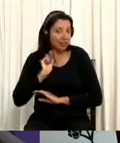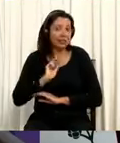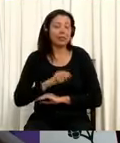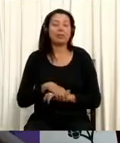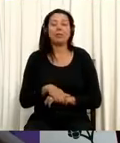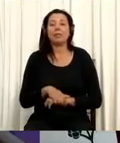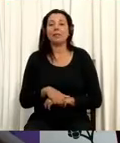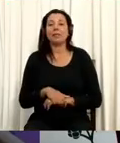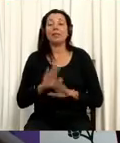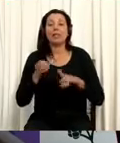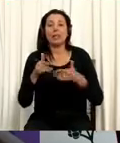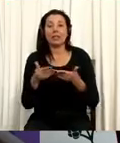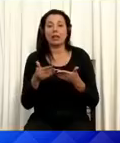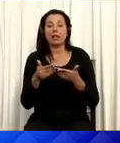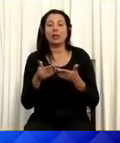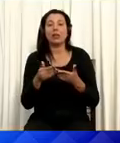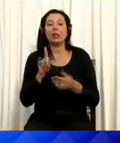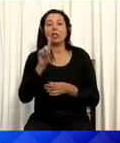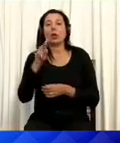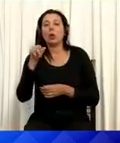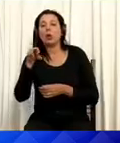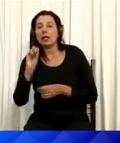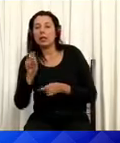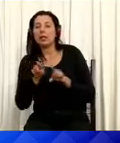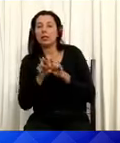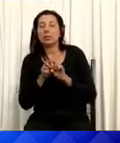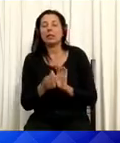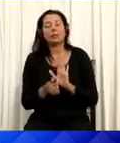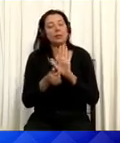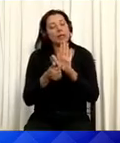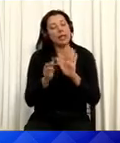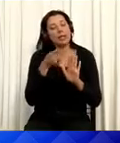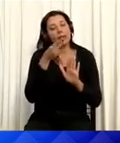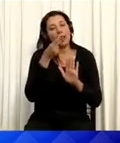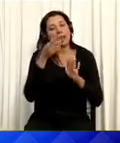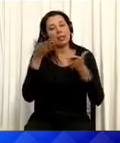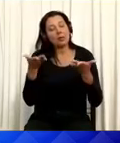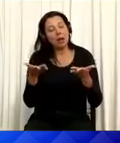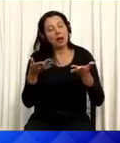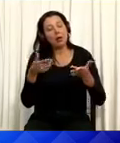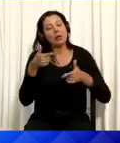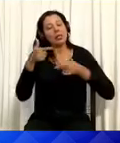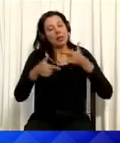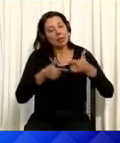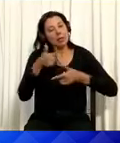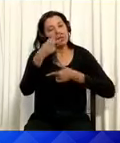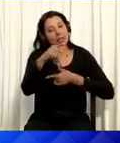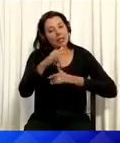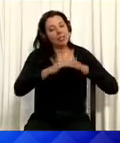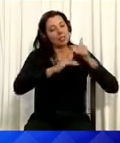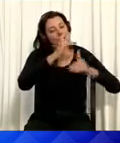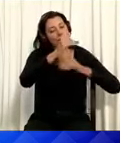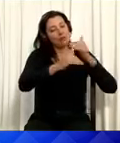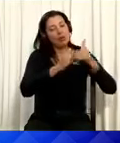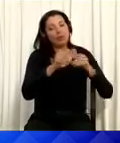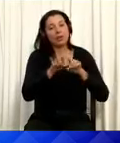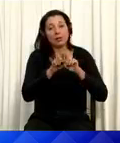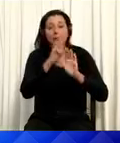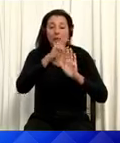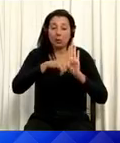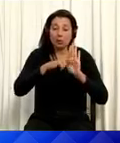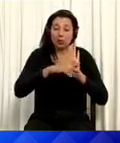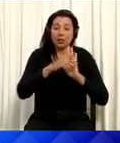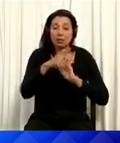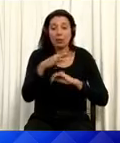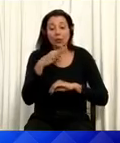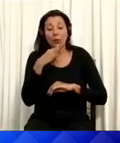Lucas. Então, Yolanda, eu queria também que você se apresentasse, falasse qual o trabalho que você desenvolve, os projetos que você toca, para a gente conhecer